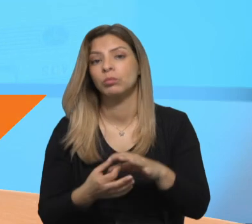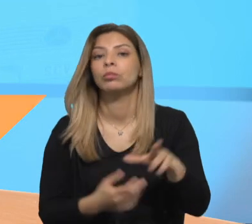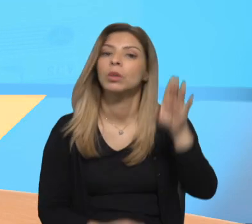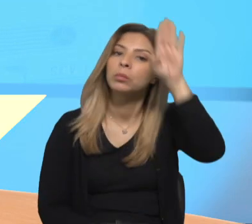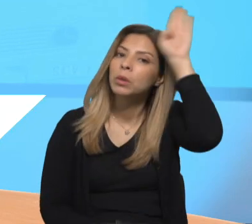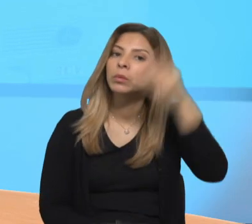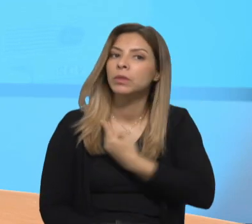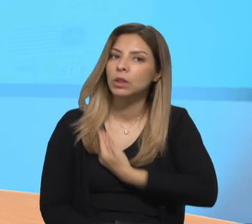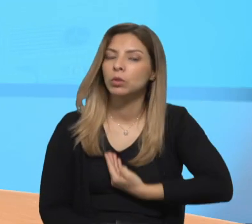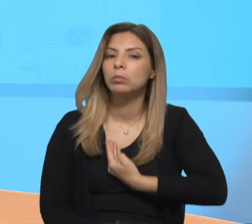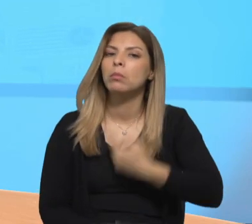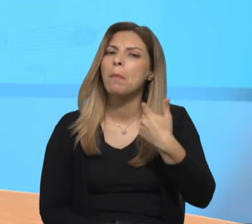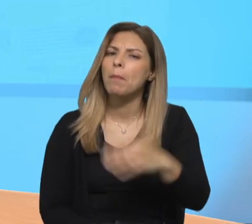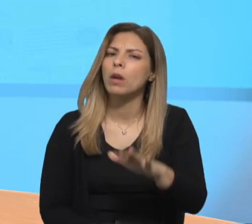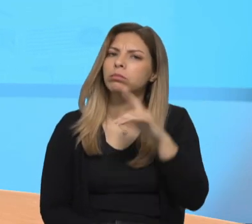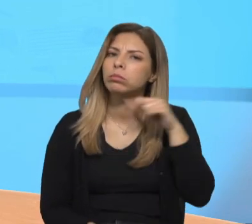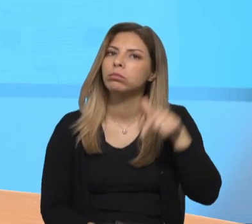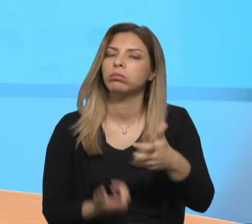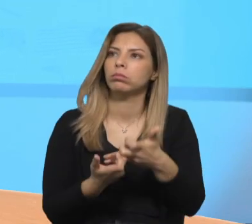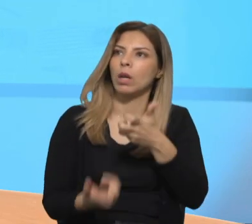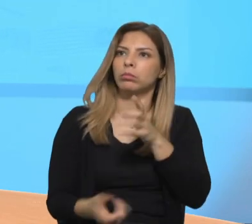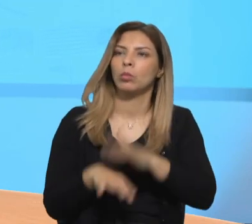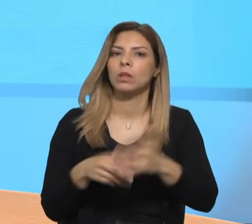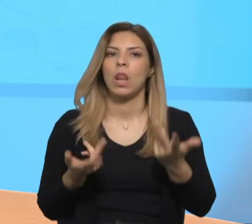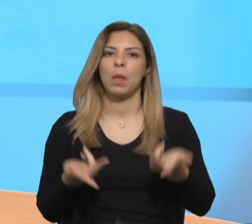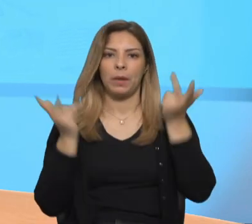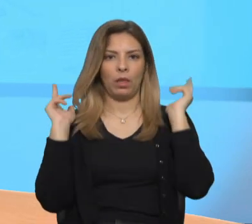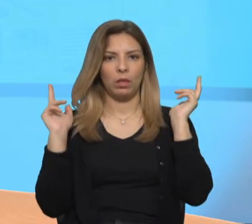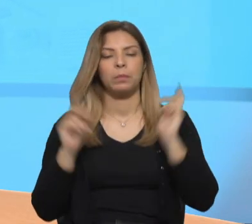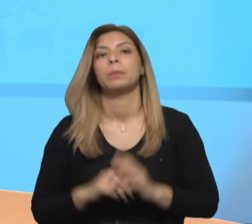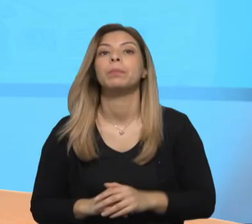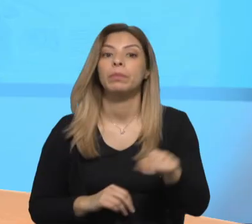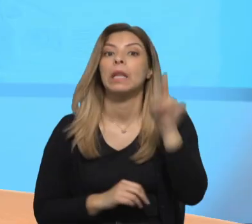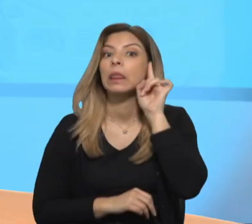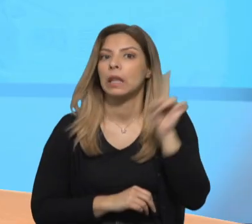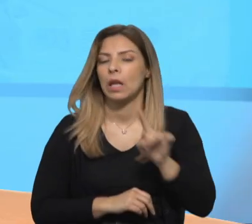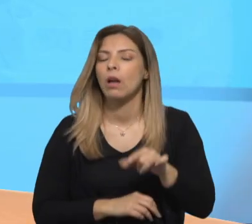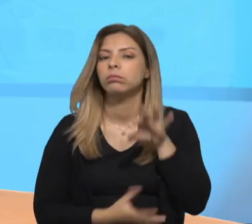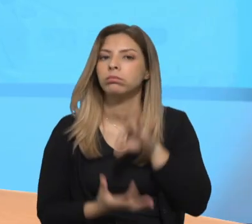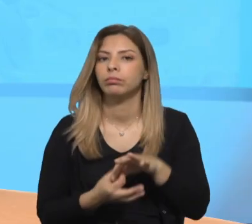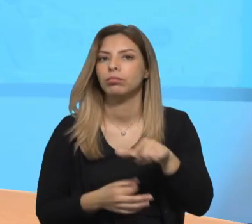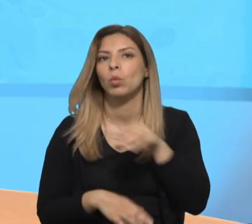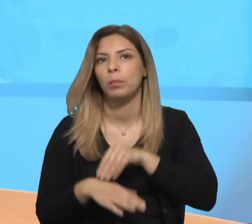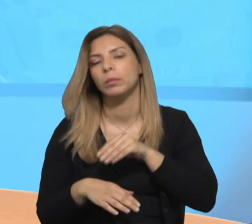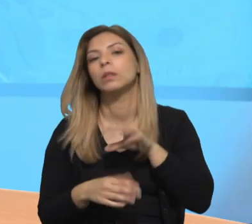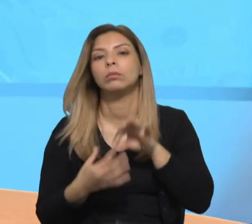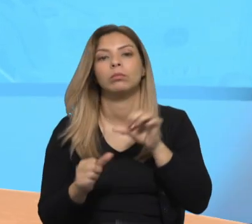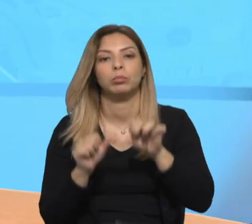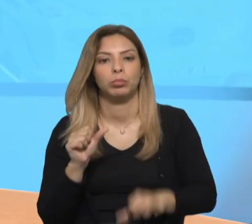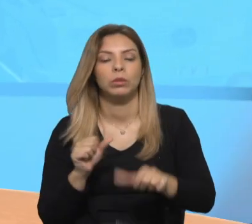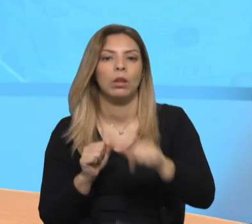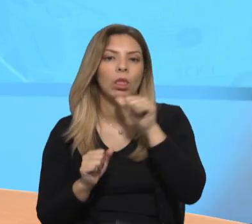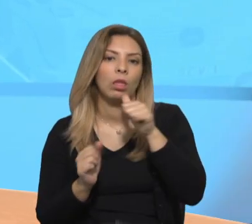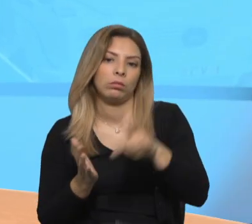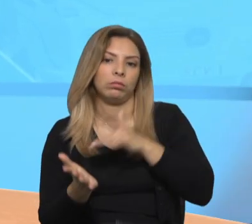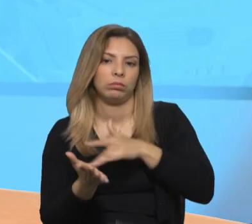expressão de liberdade que hoje se assinala. É também um dia em que vos queremos propor o comentário à liturgia do domingo, como aliás acontece em